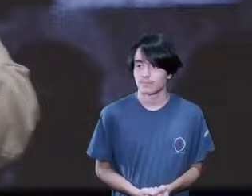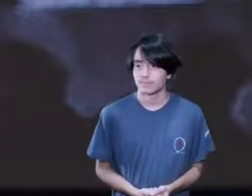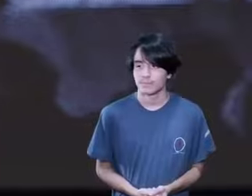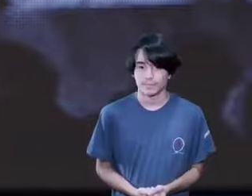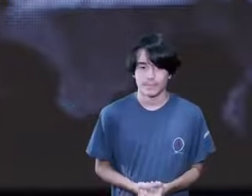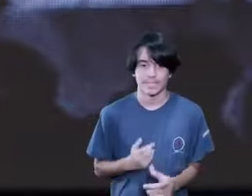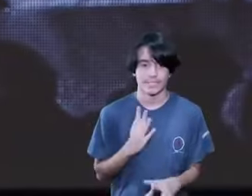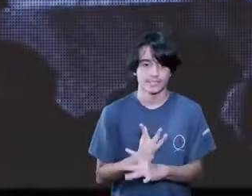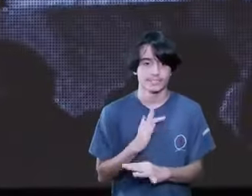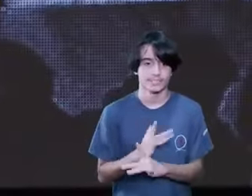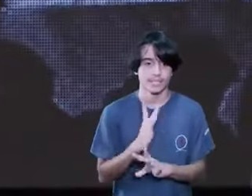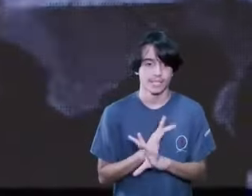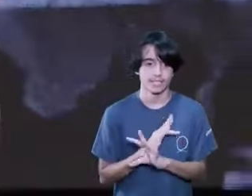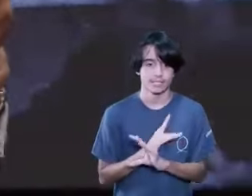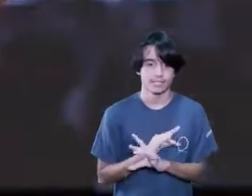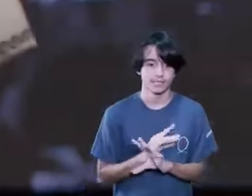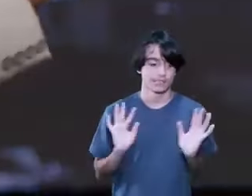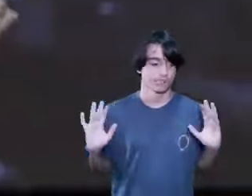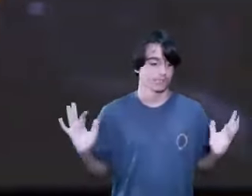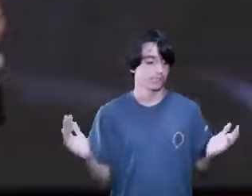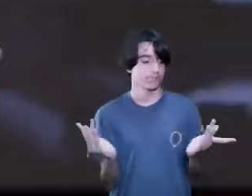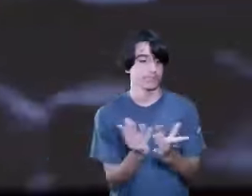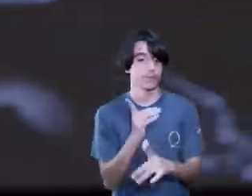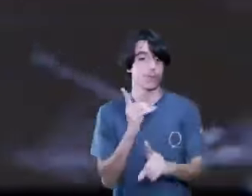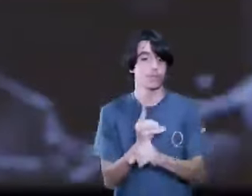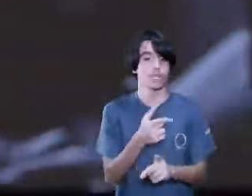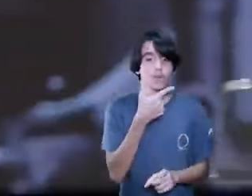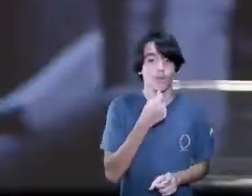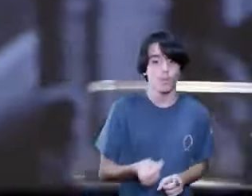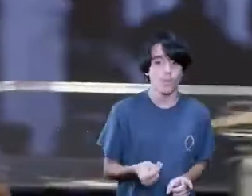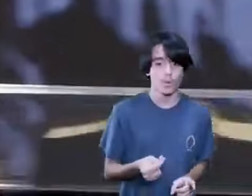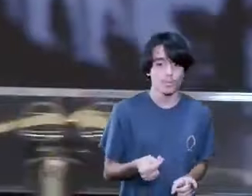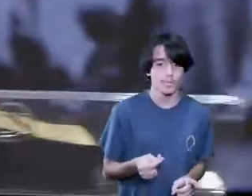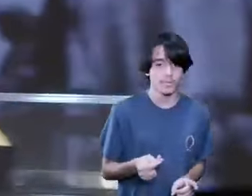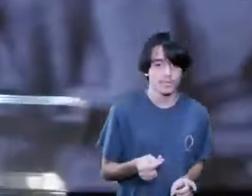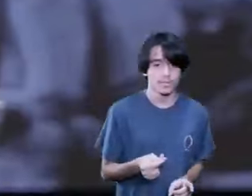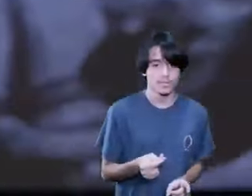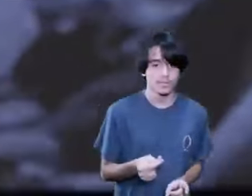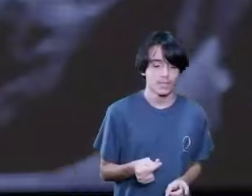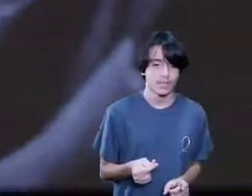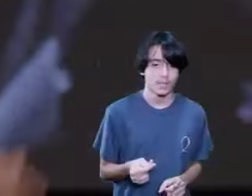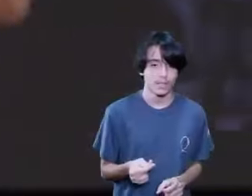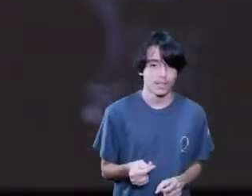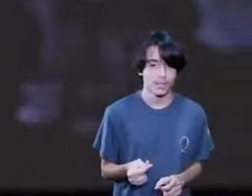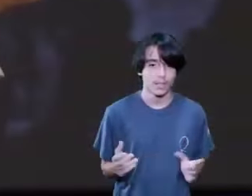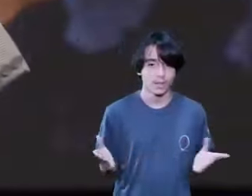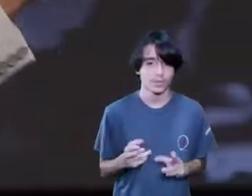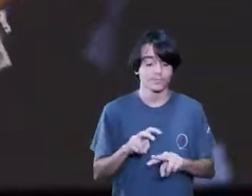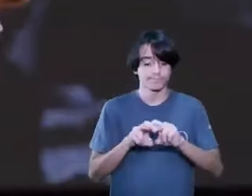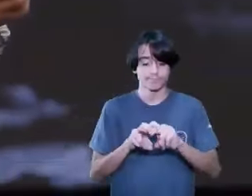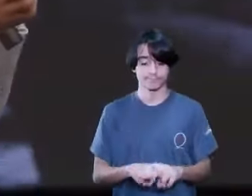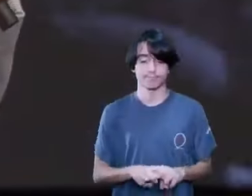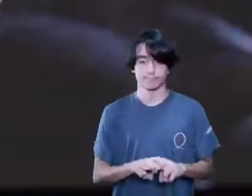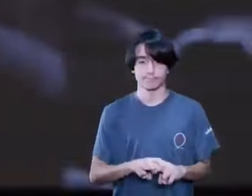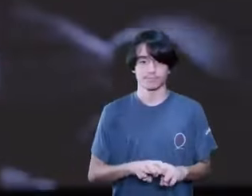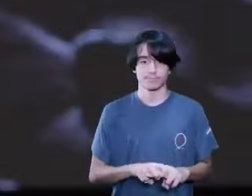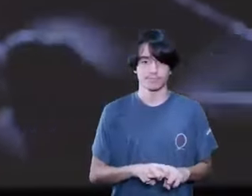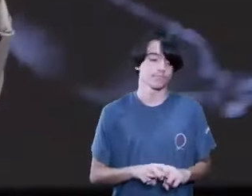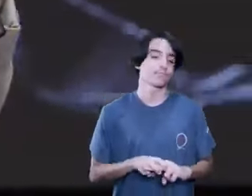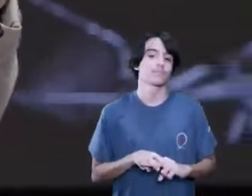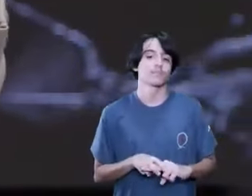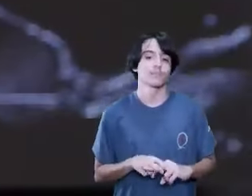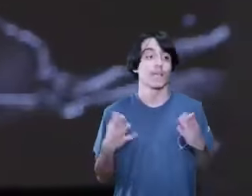As cidades circunvizinhas vieram encontrar o homem de quem havia saído os demônios, assentado,